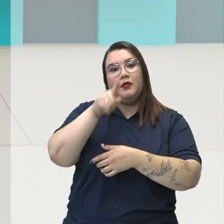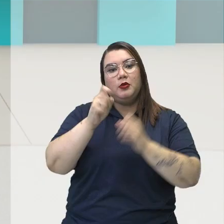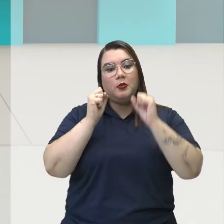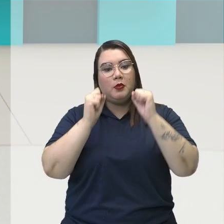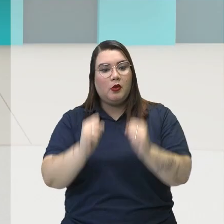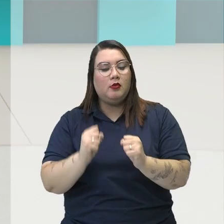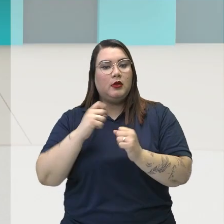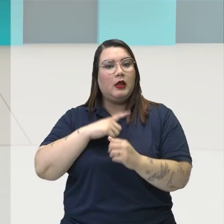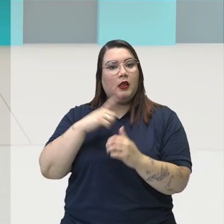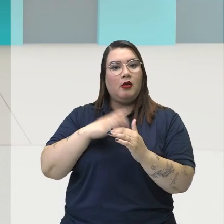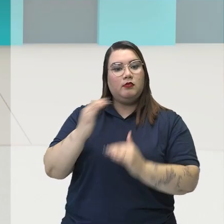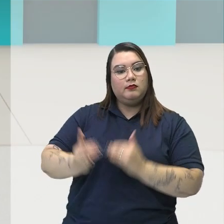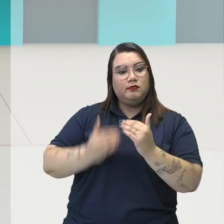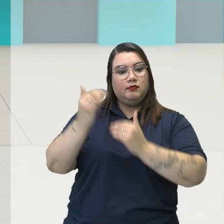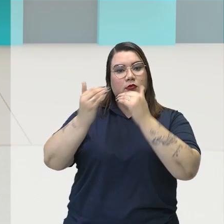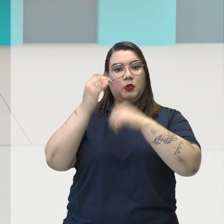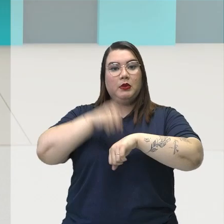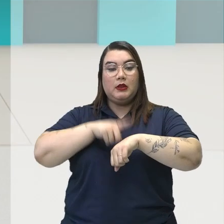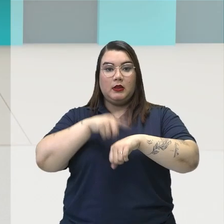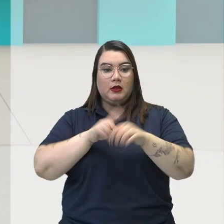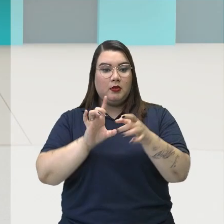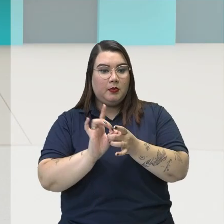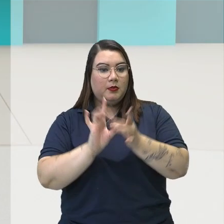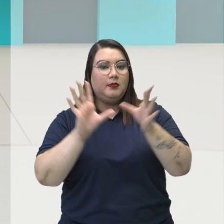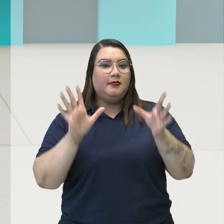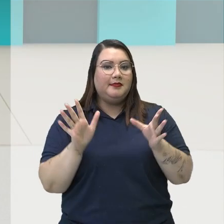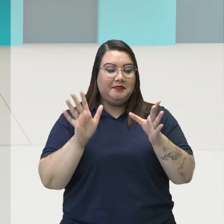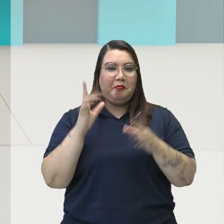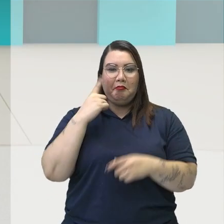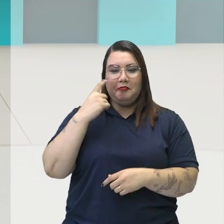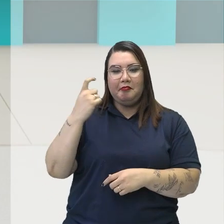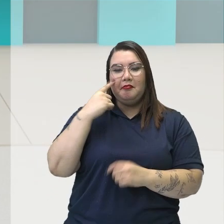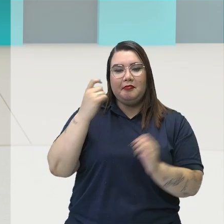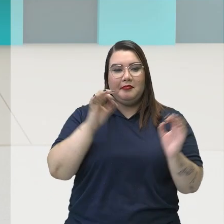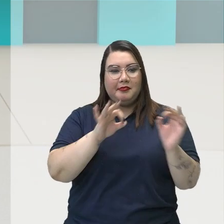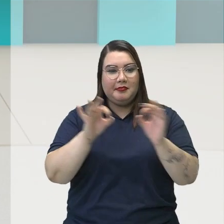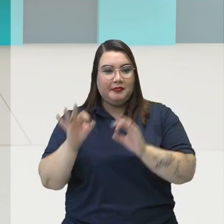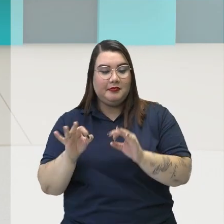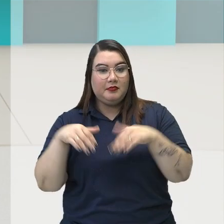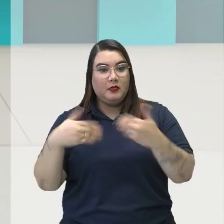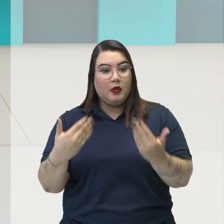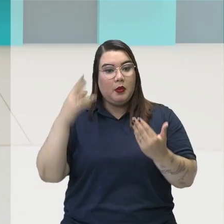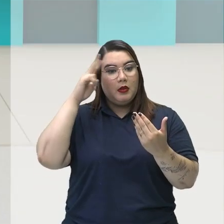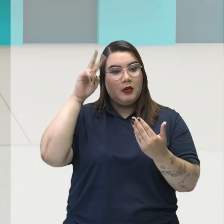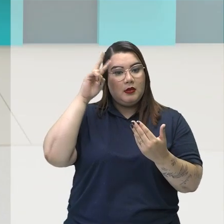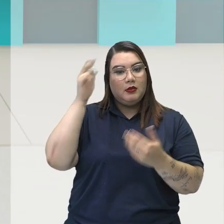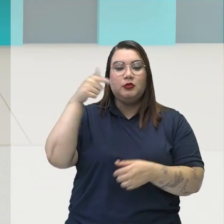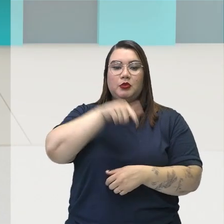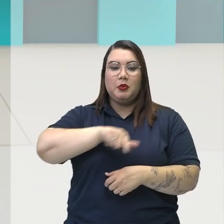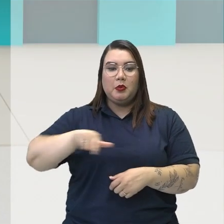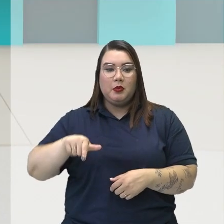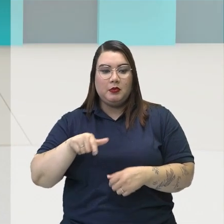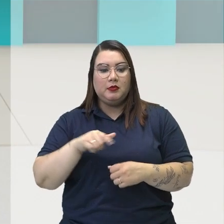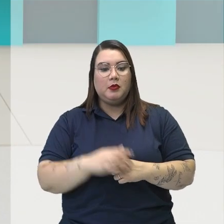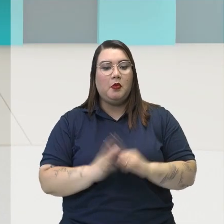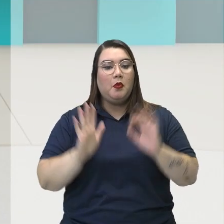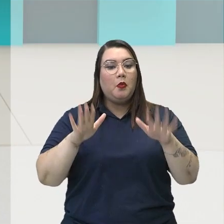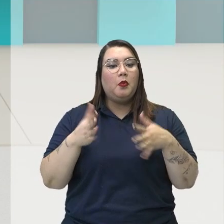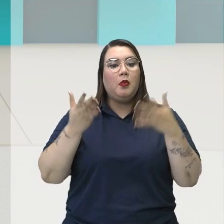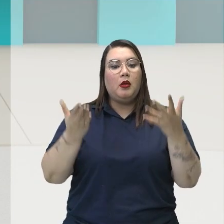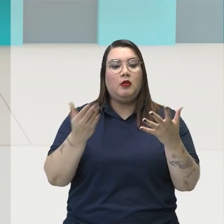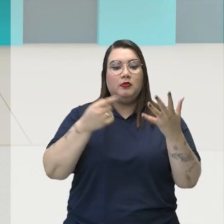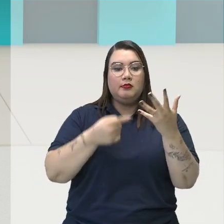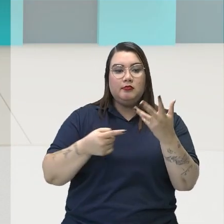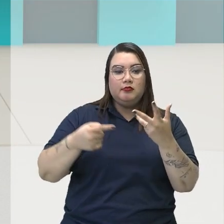pode desenvolver aí no seu tempo livre. Bem interessante, não é mesmo? Então, lembrem-se aí, vamos ver novamente. Quais são